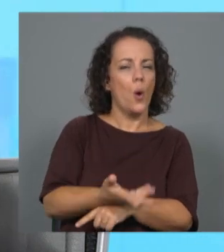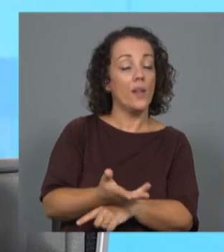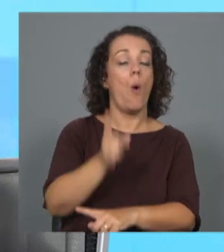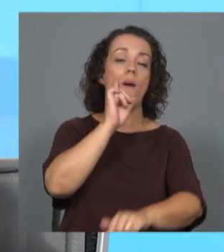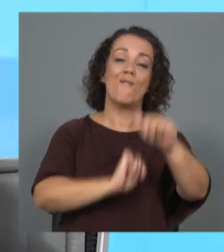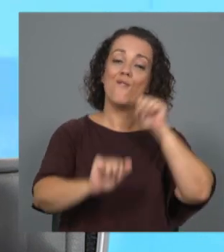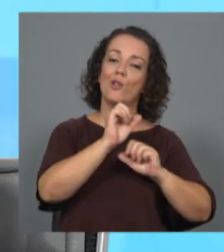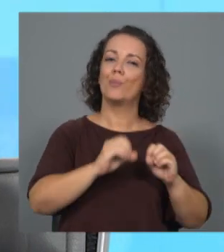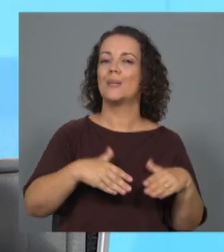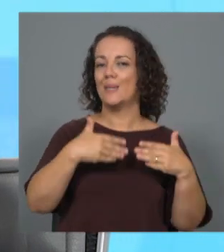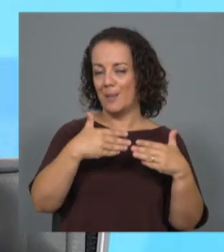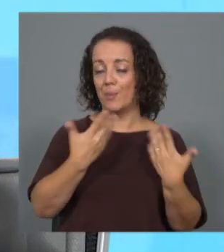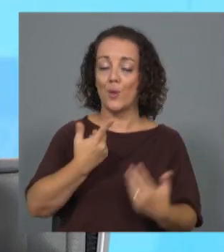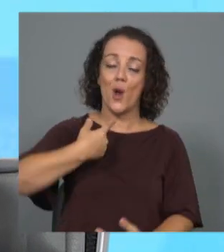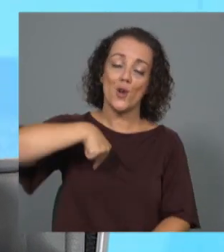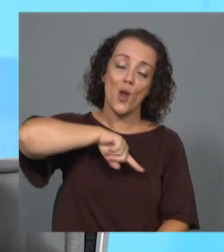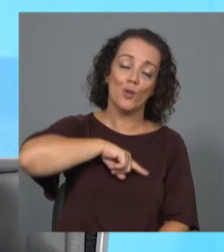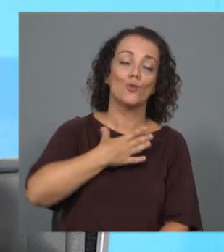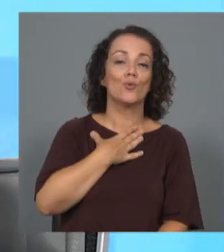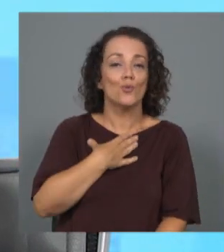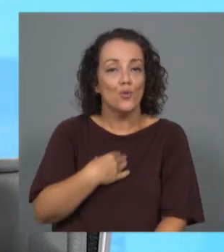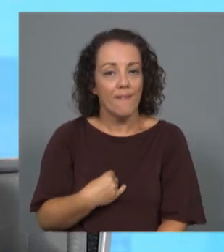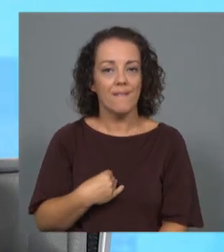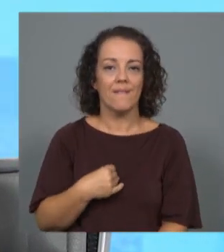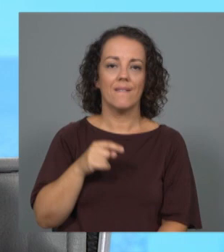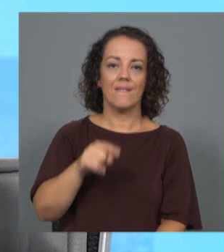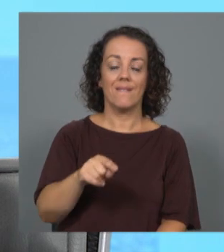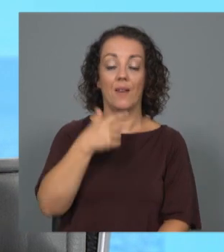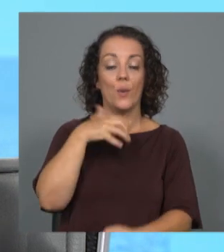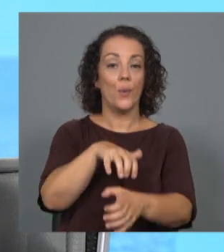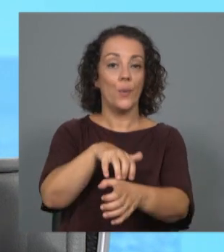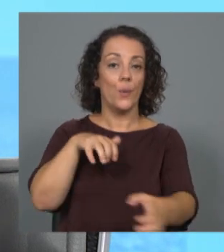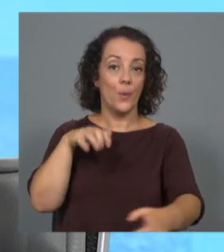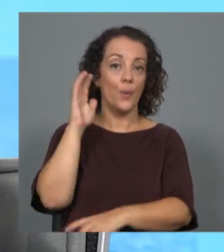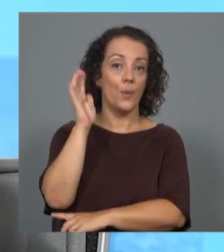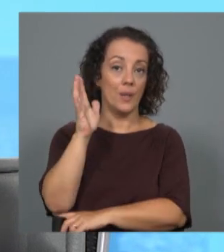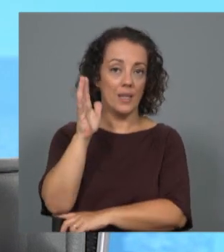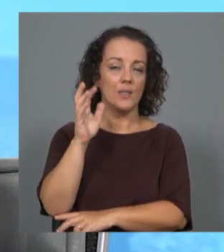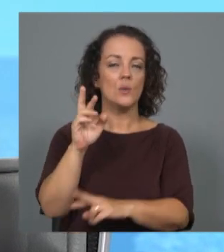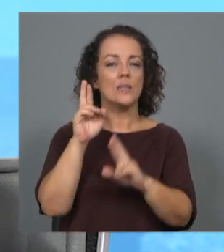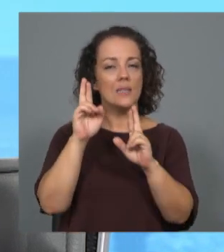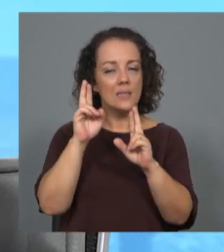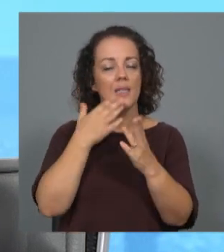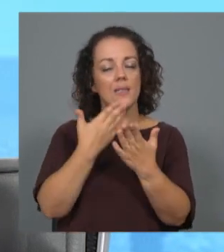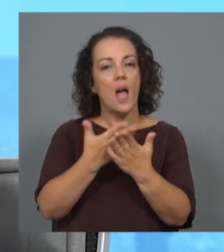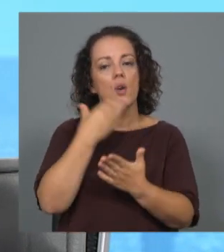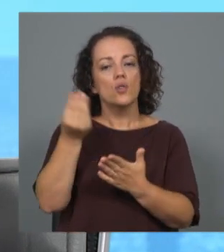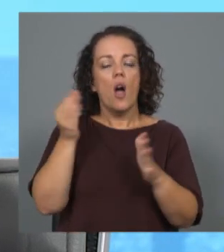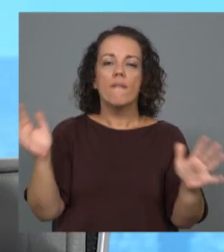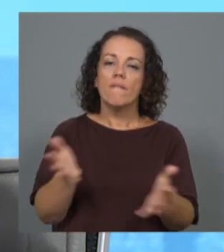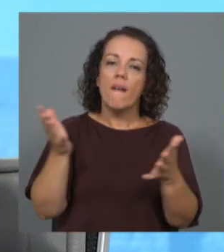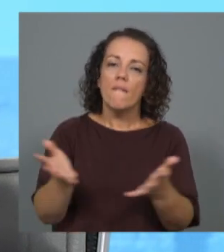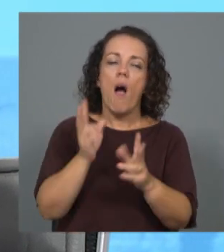princípio. Nós gostaríamos muito que este congresso fosse alento para os jovens que